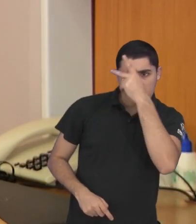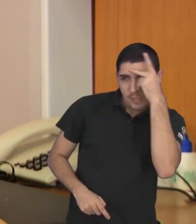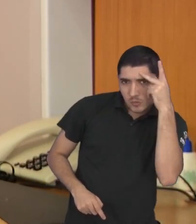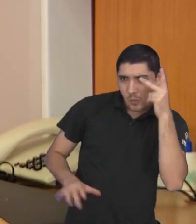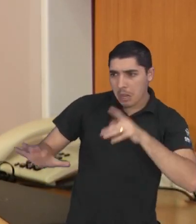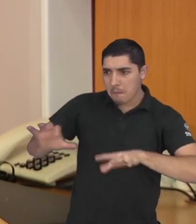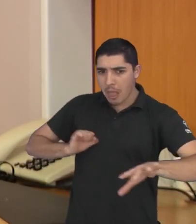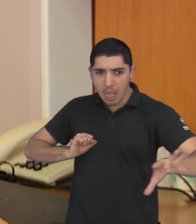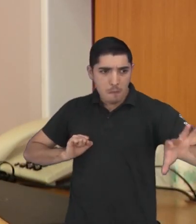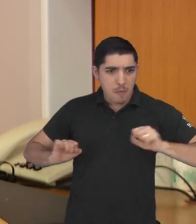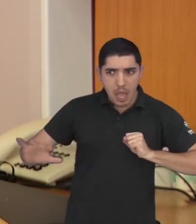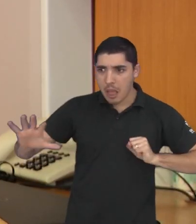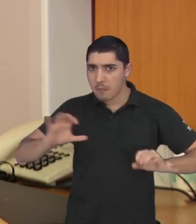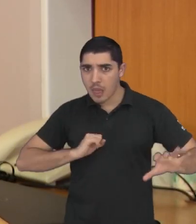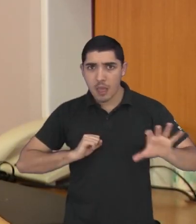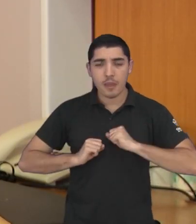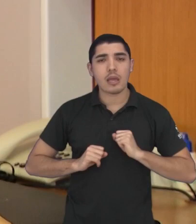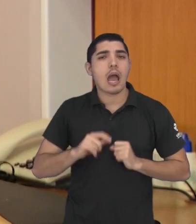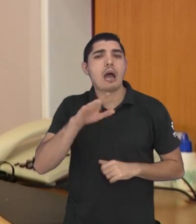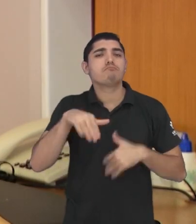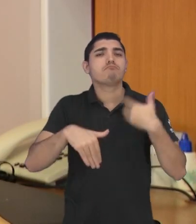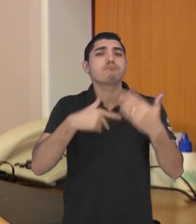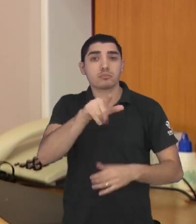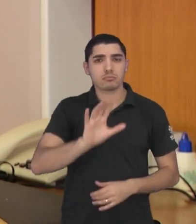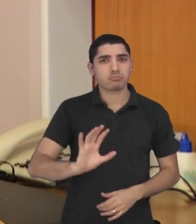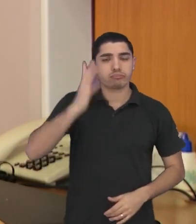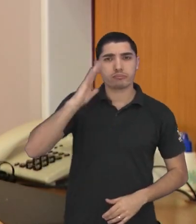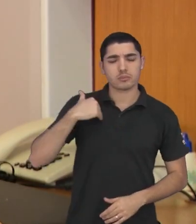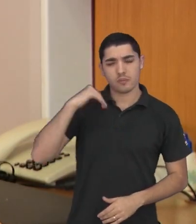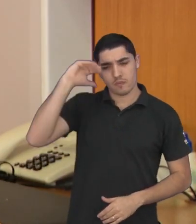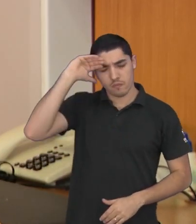educação financeira melhor. Então, eu acho que isso causou um